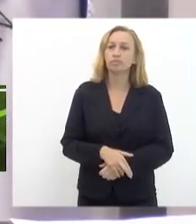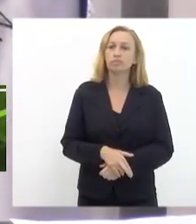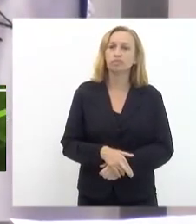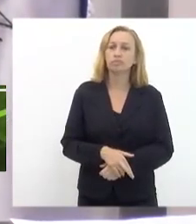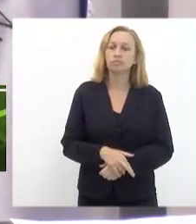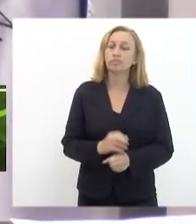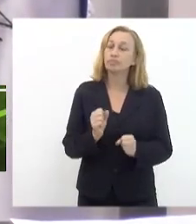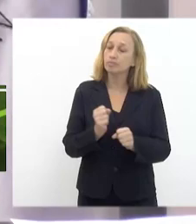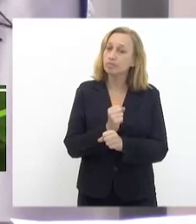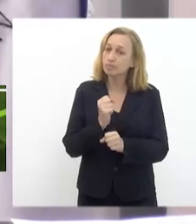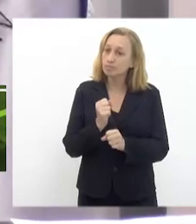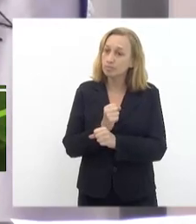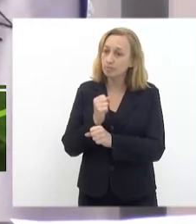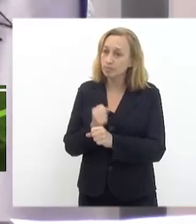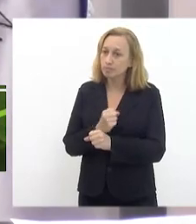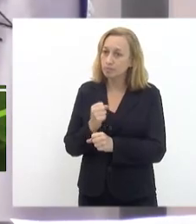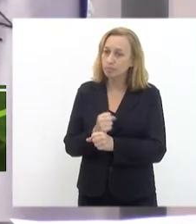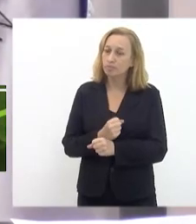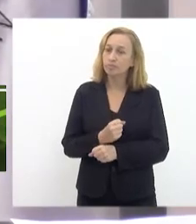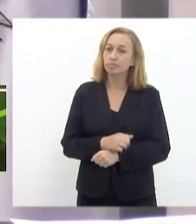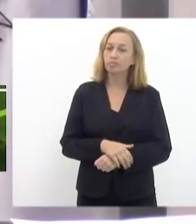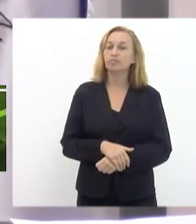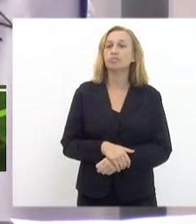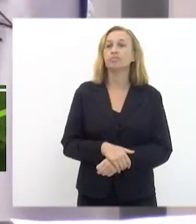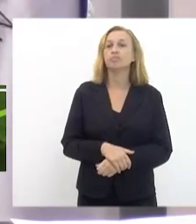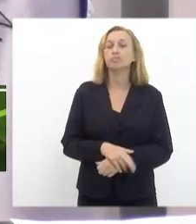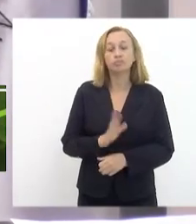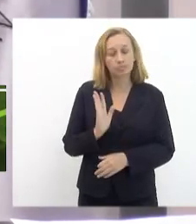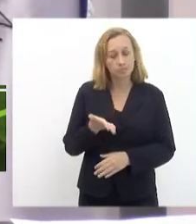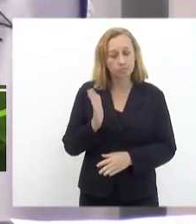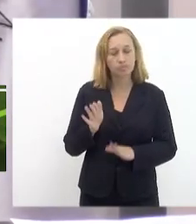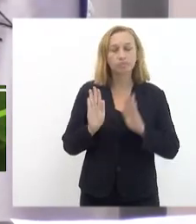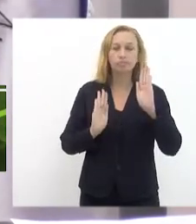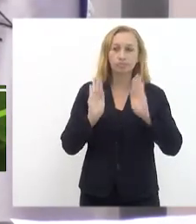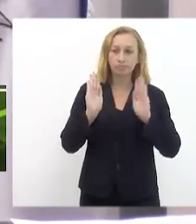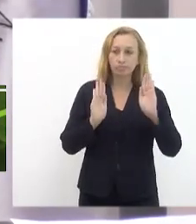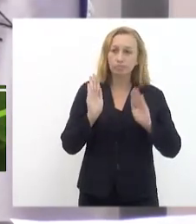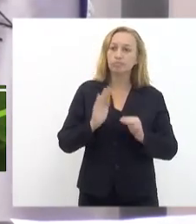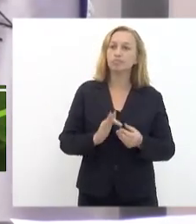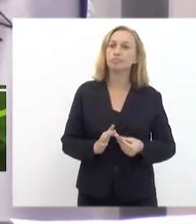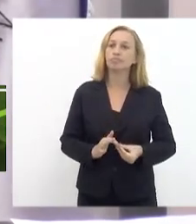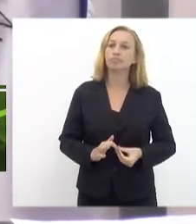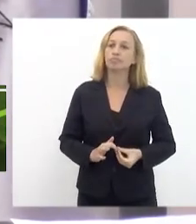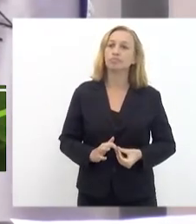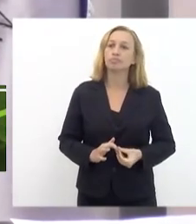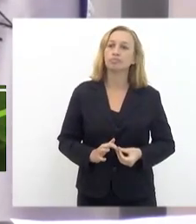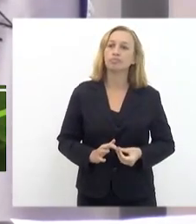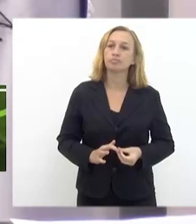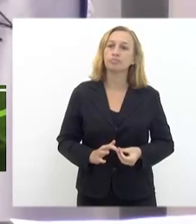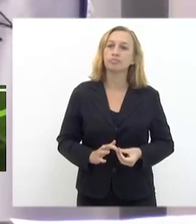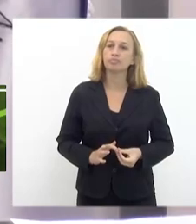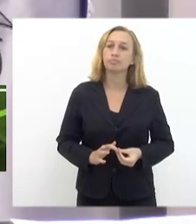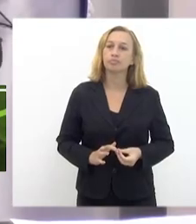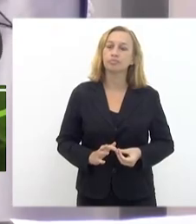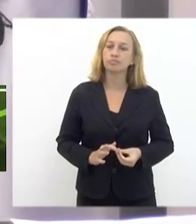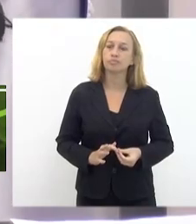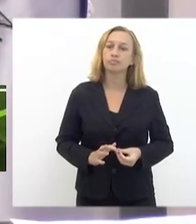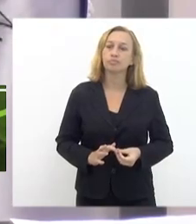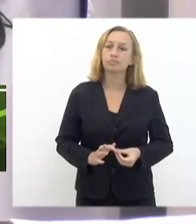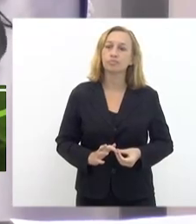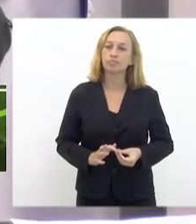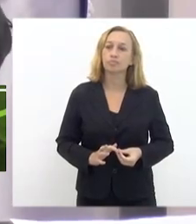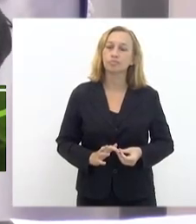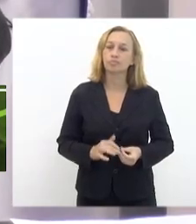as obras que estão já estão já li citadas e em regime de